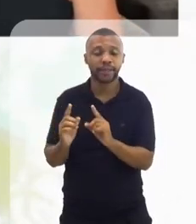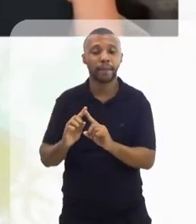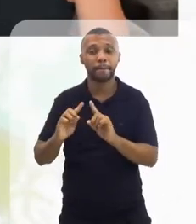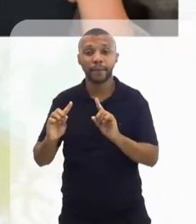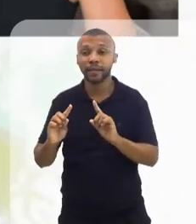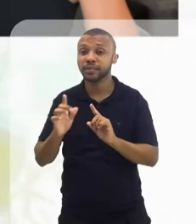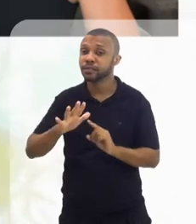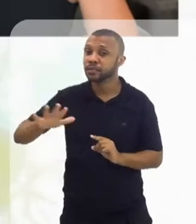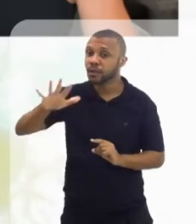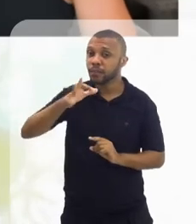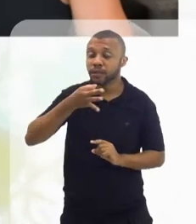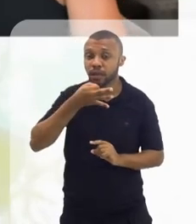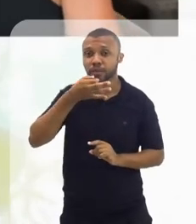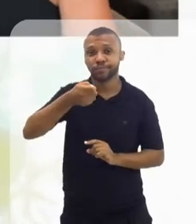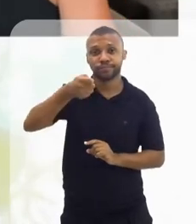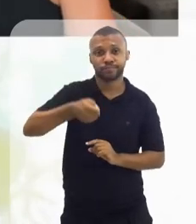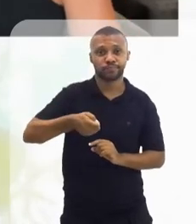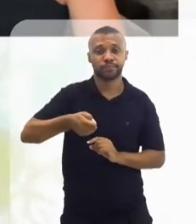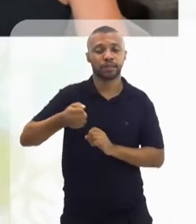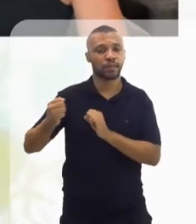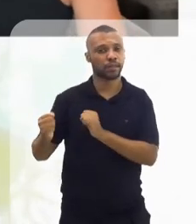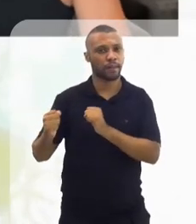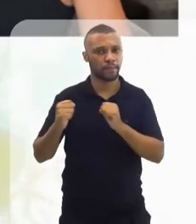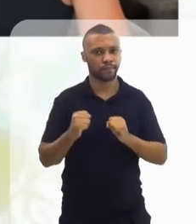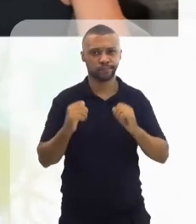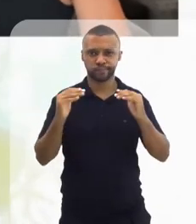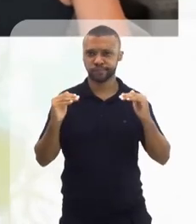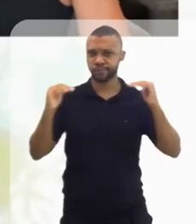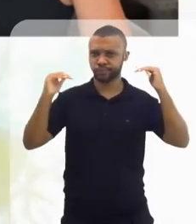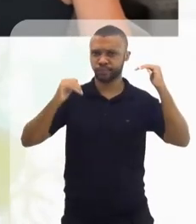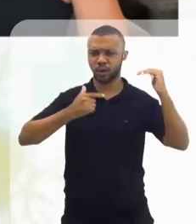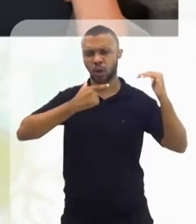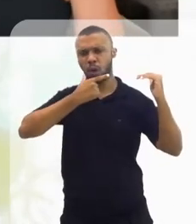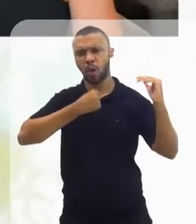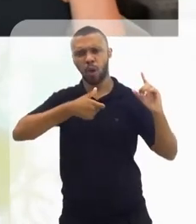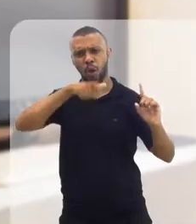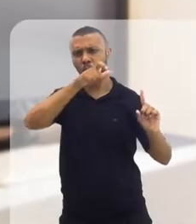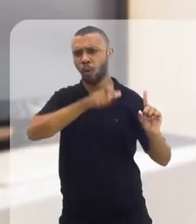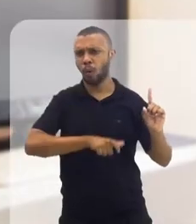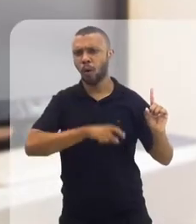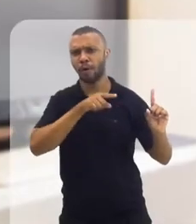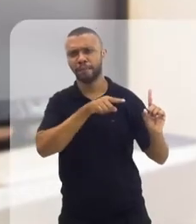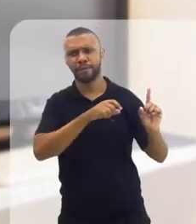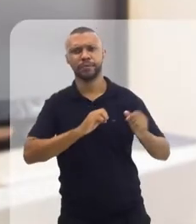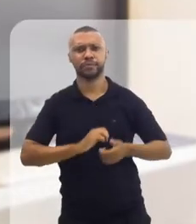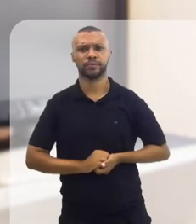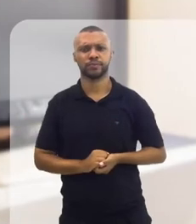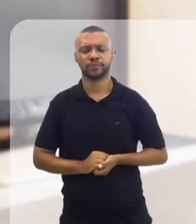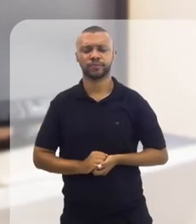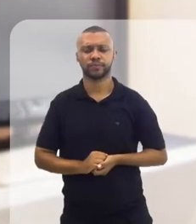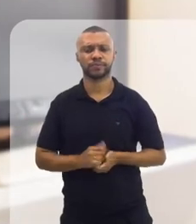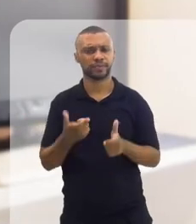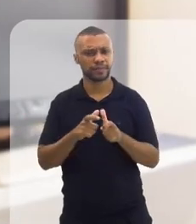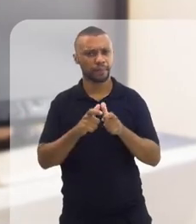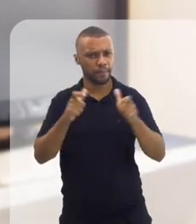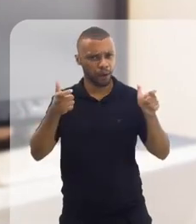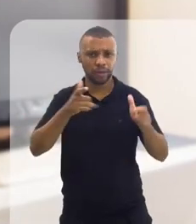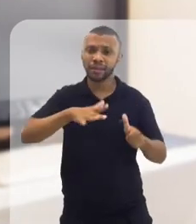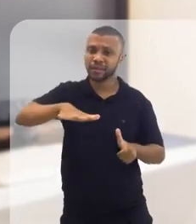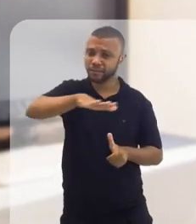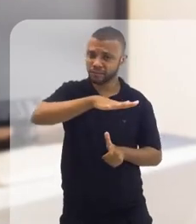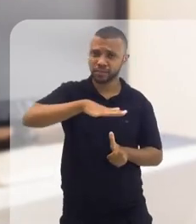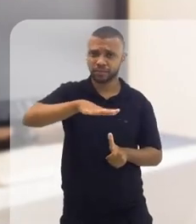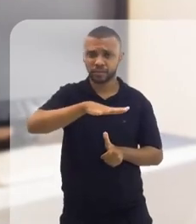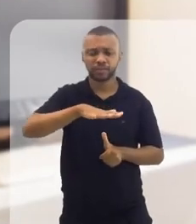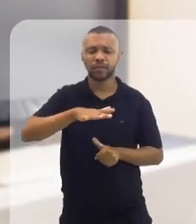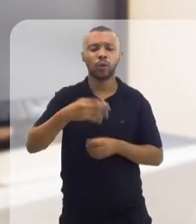acontece? Você se posiciona, mas geralmente quem está na posição de poder é o homem, vamos dizer assim, né? Sua